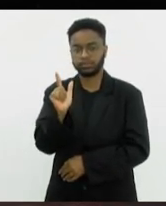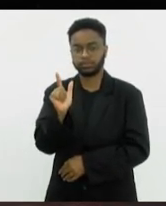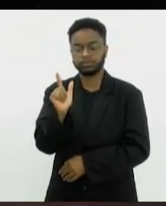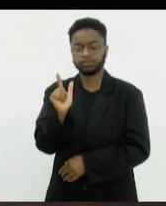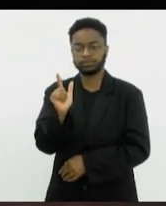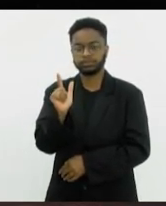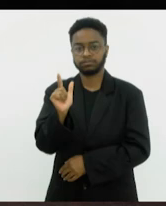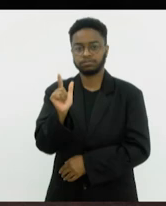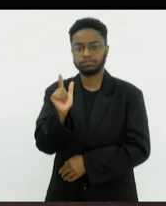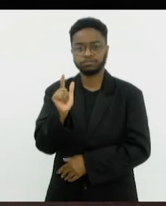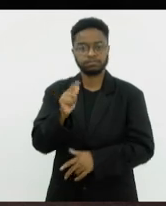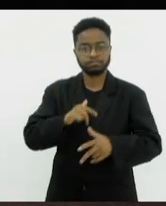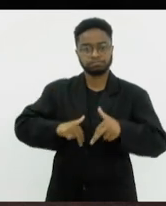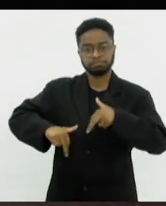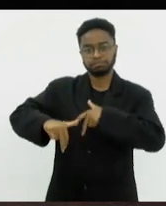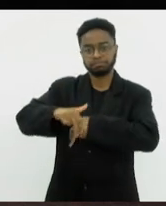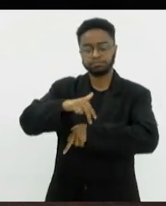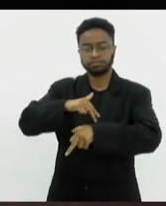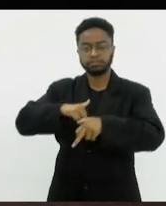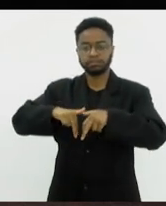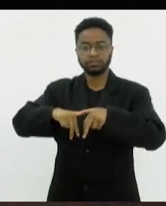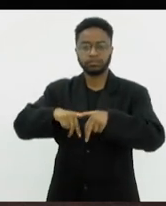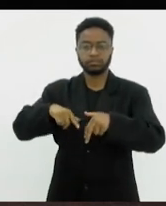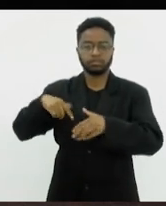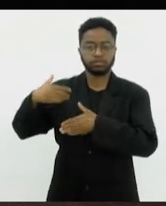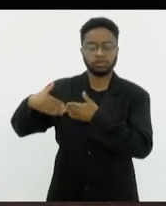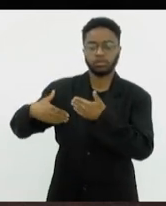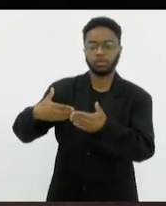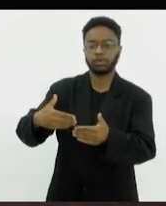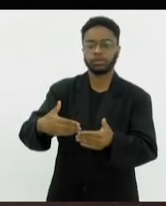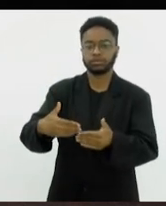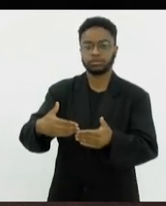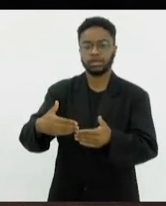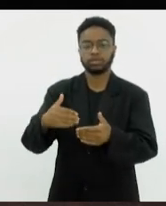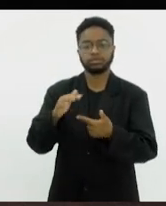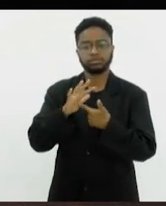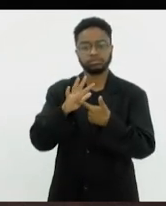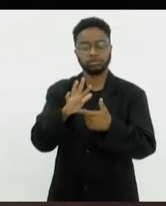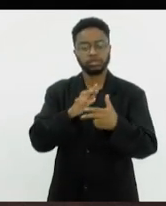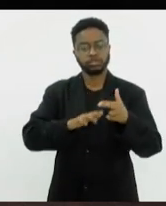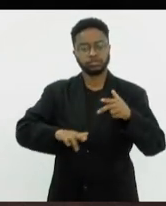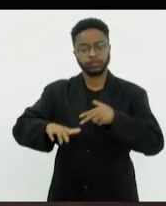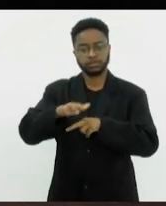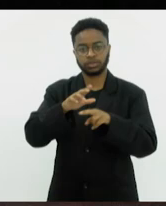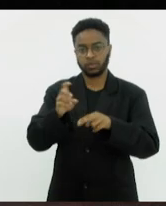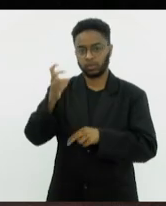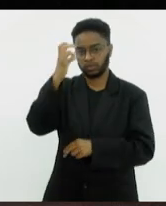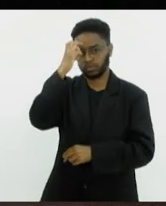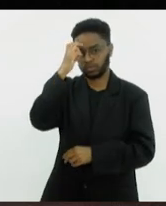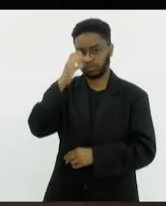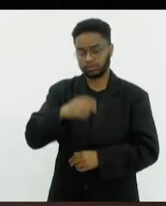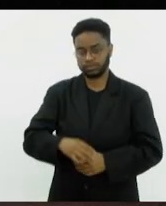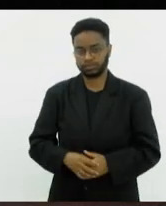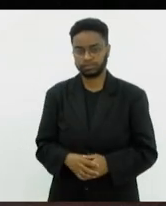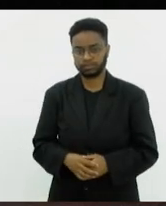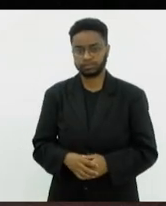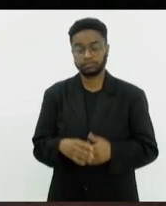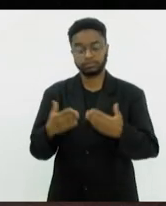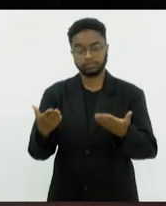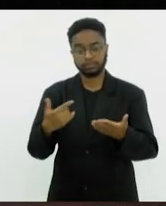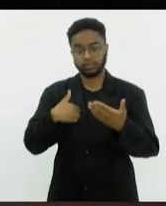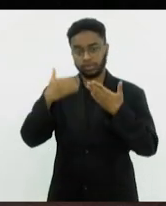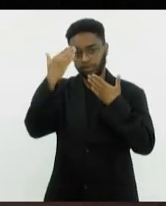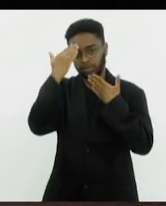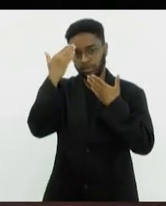transitar bem em todo esse processo de diversidade cultural que nós temos. Então, agradeço